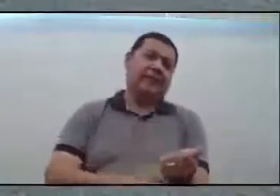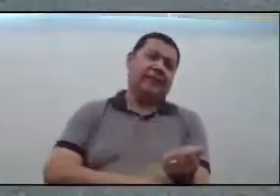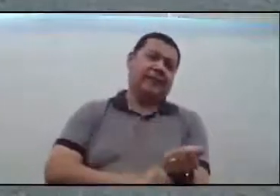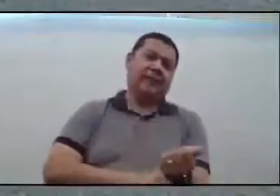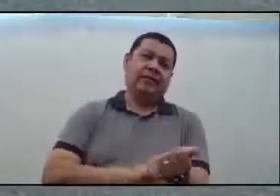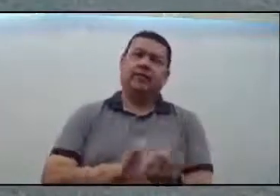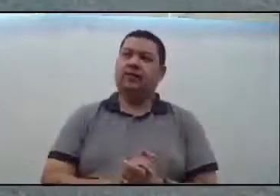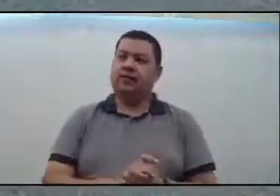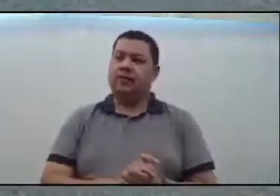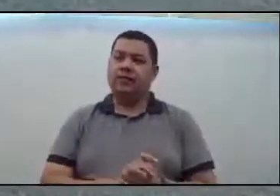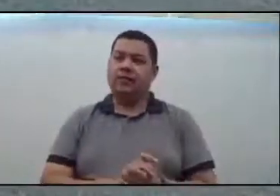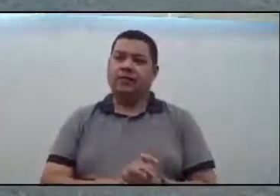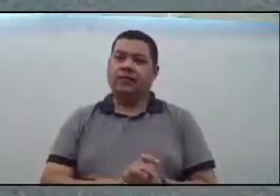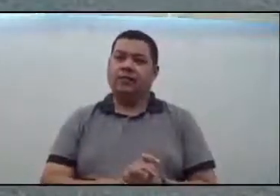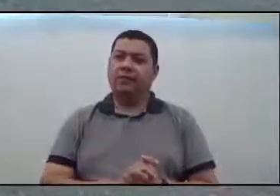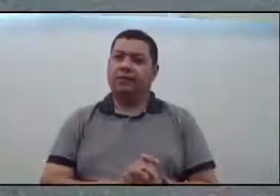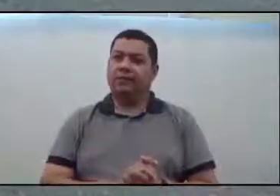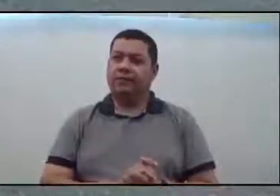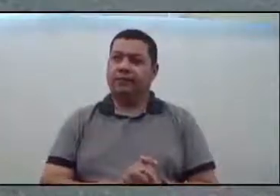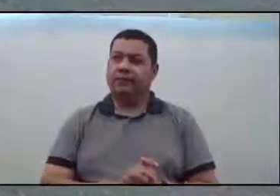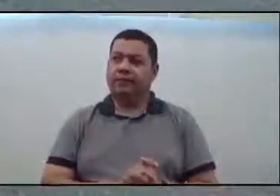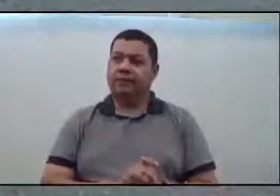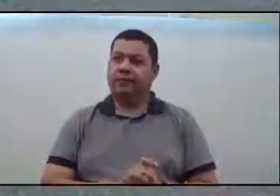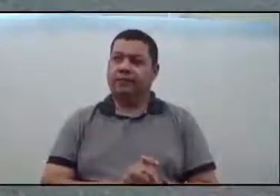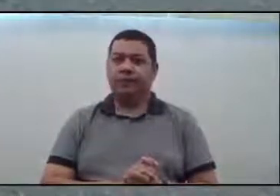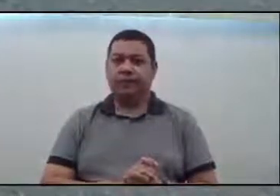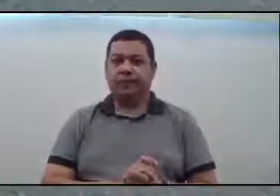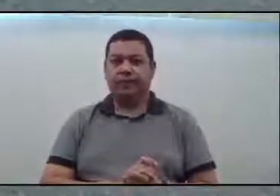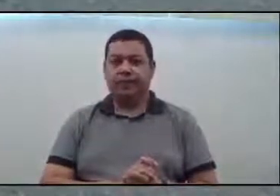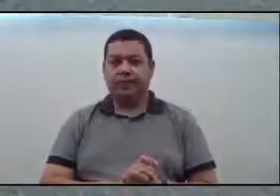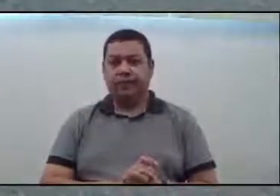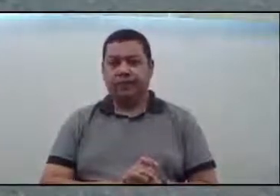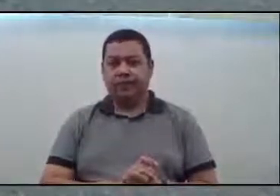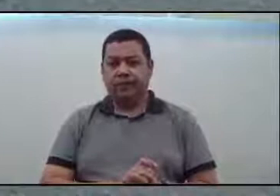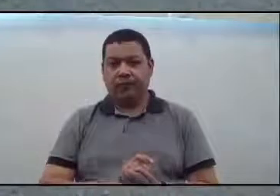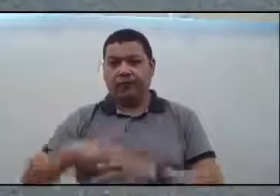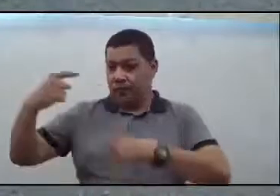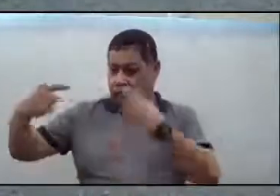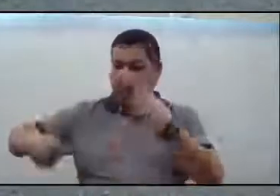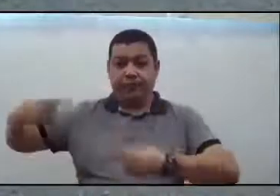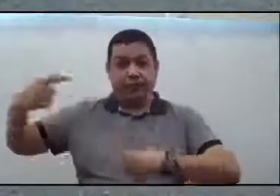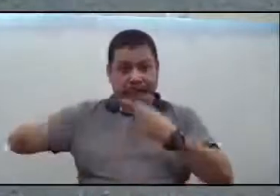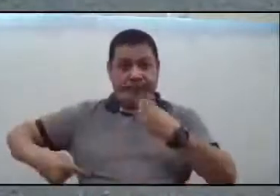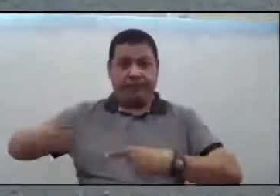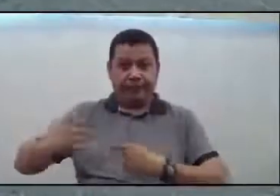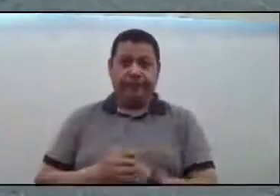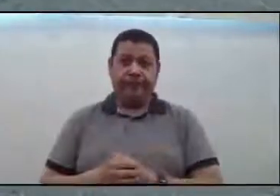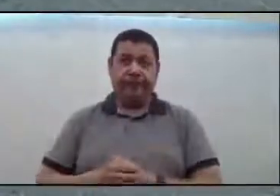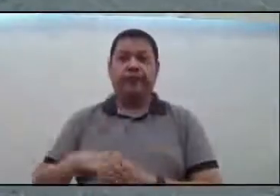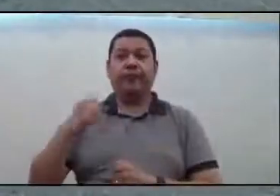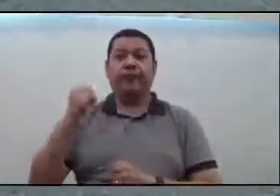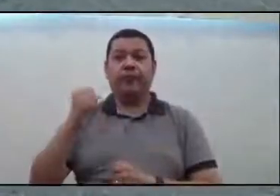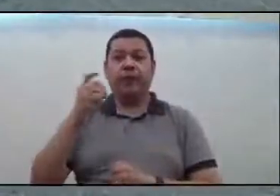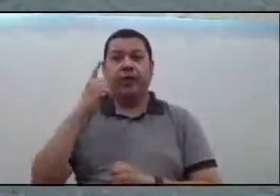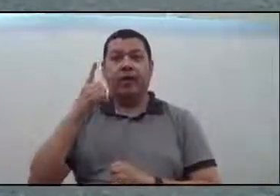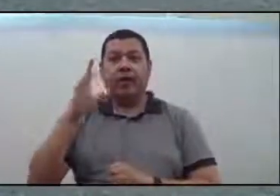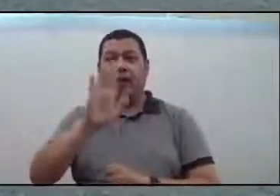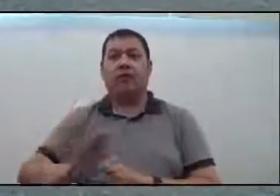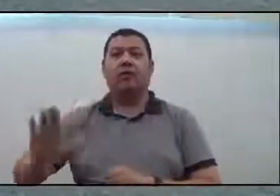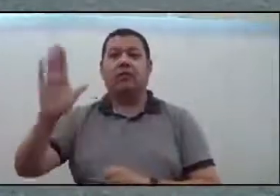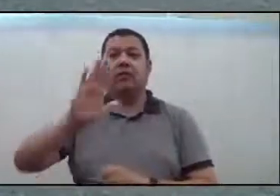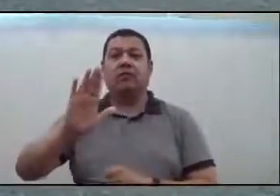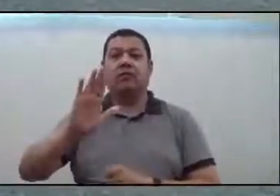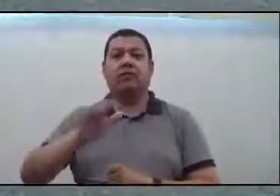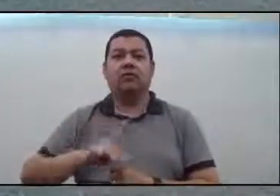azedo com os nossos parlamentares, com os nossos 8 deputados federais, com os nossos